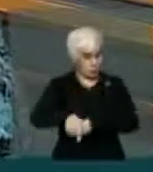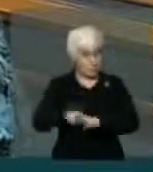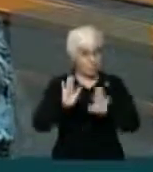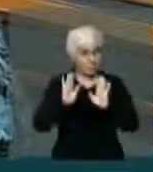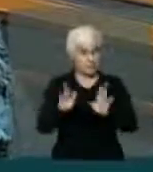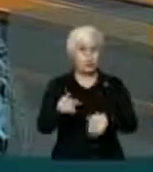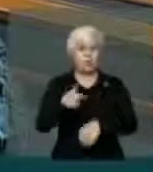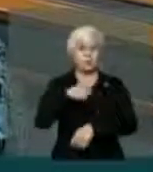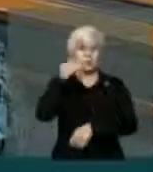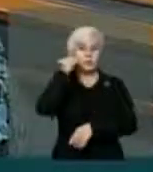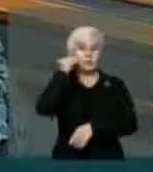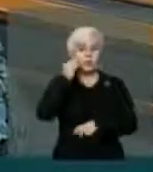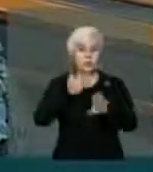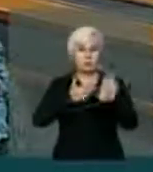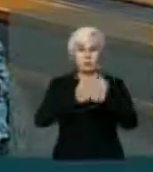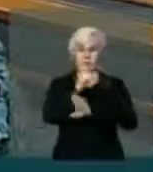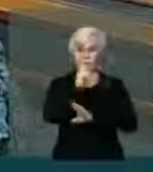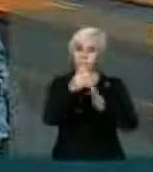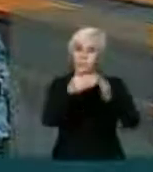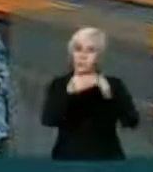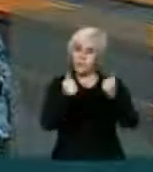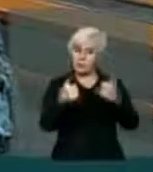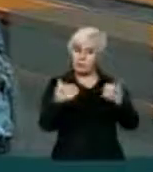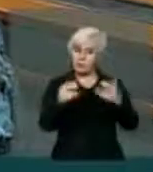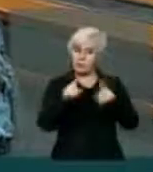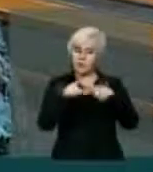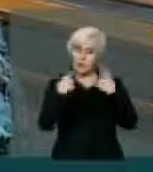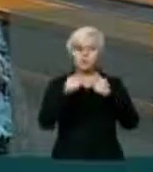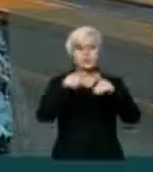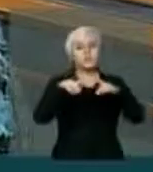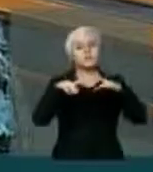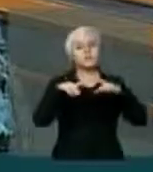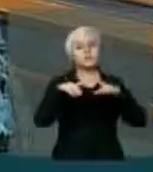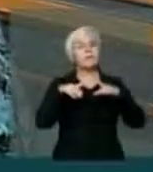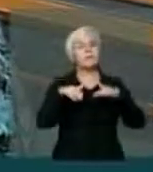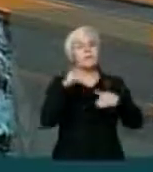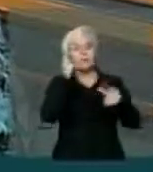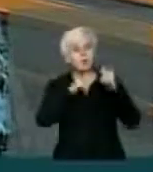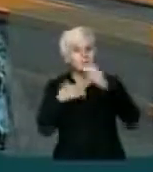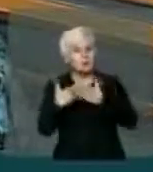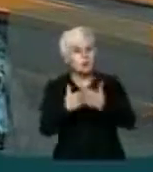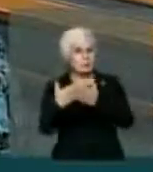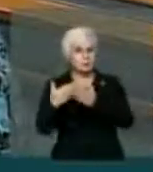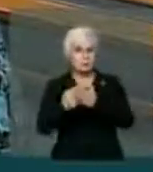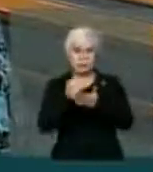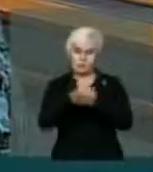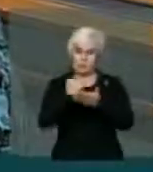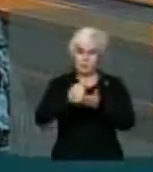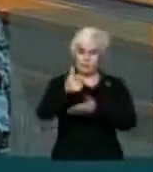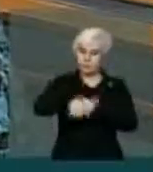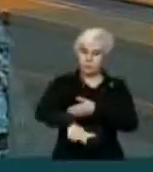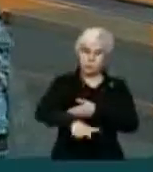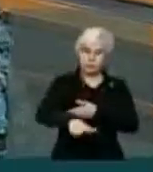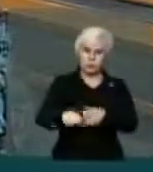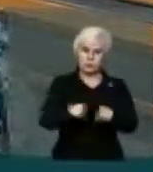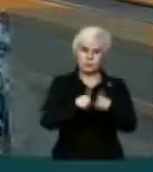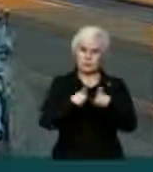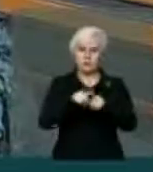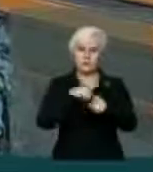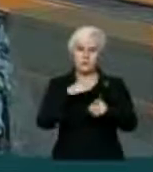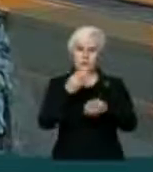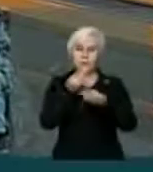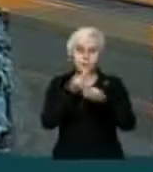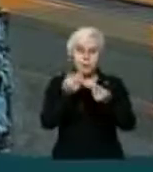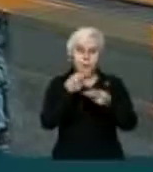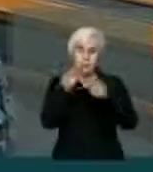pelo menos, aprovar um requerimento de audiência pública para apreciar a renovação e ter um mínimo de elemento de dizer,